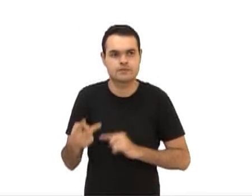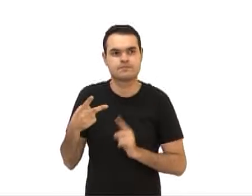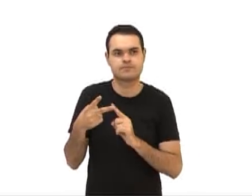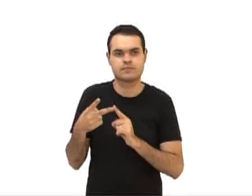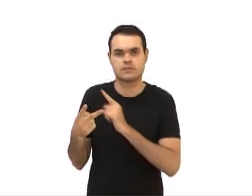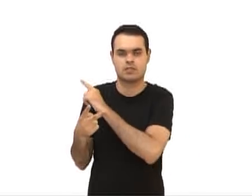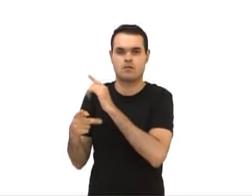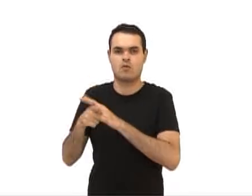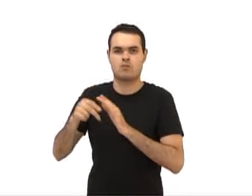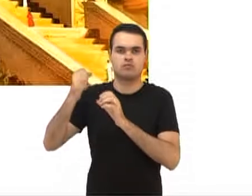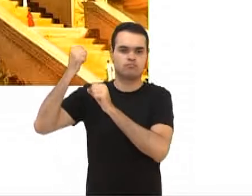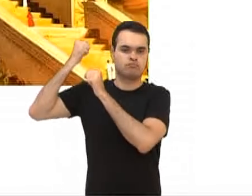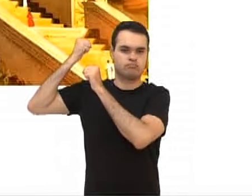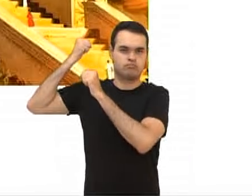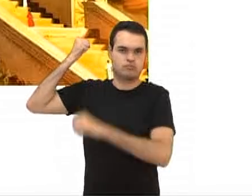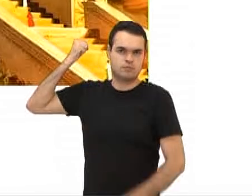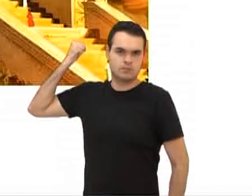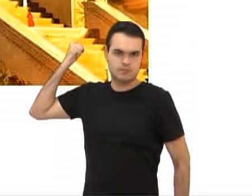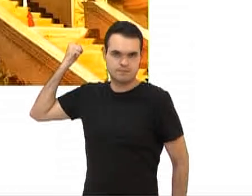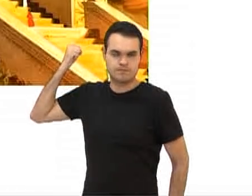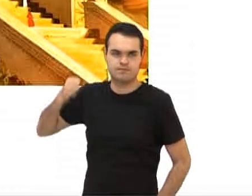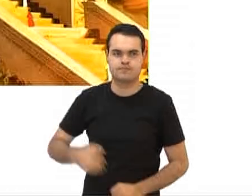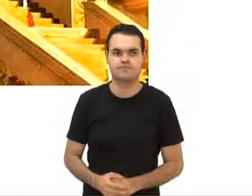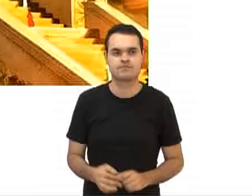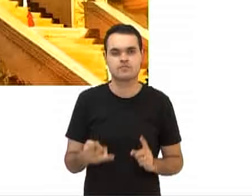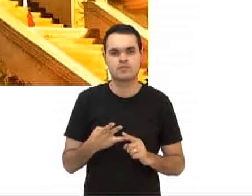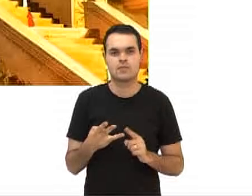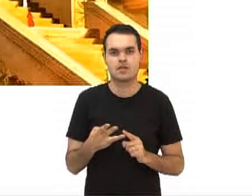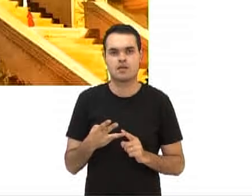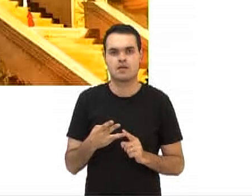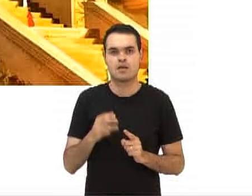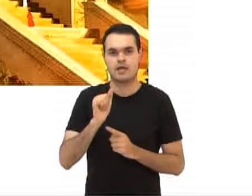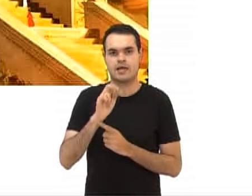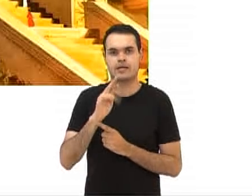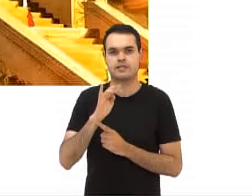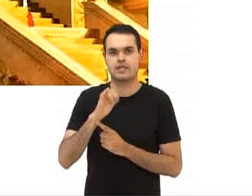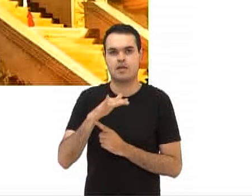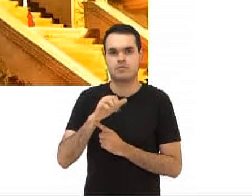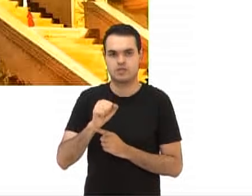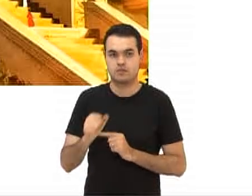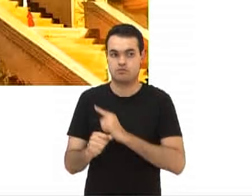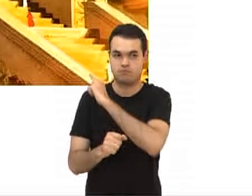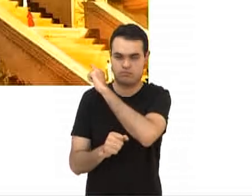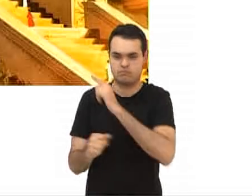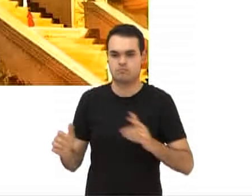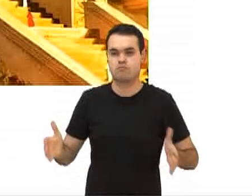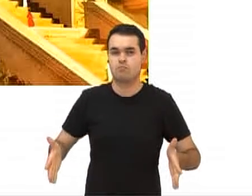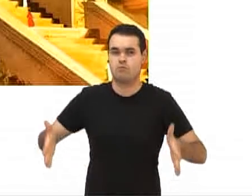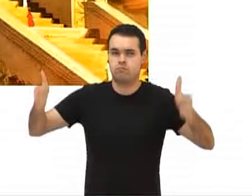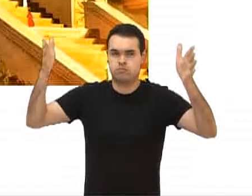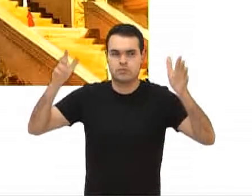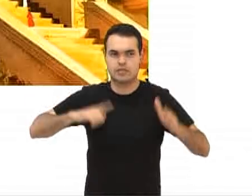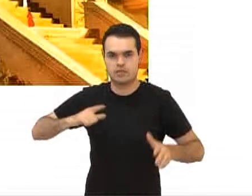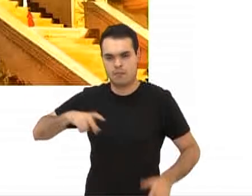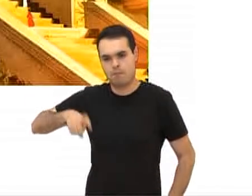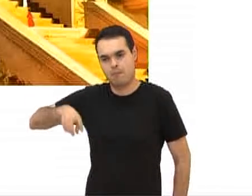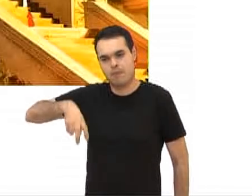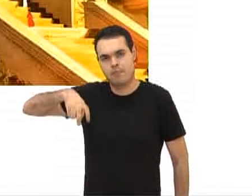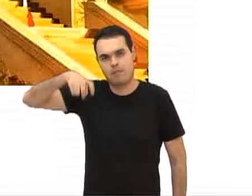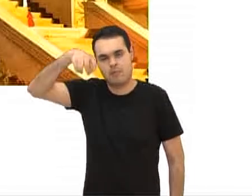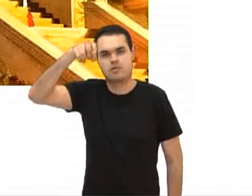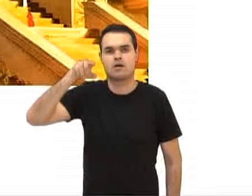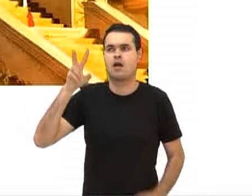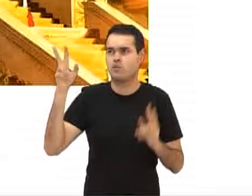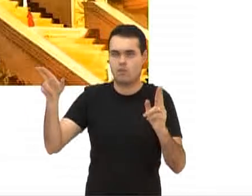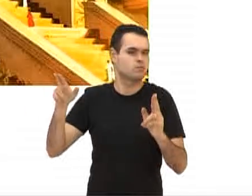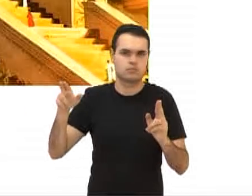estátua de Zeus, o templo de Artemis em Éfeso, né? Você vê que ela tem escadinha, tudo. Você vai ver o outro, mas